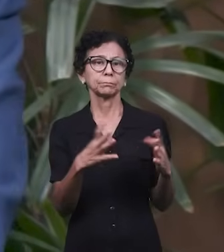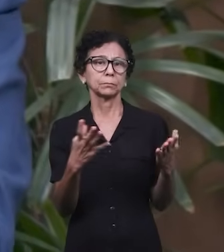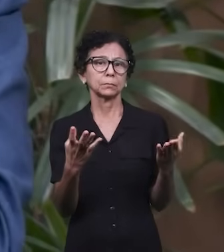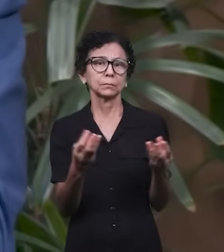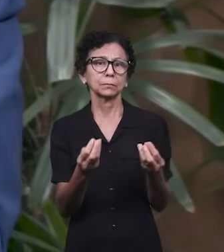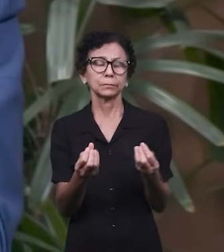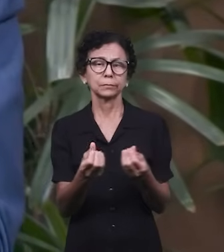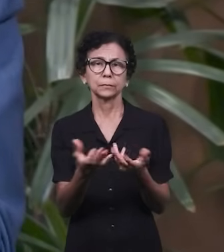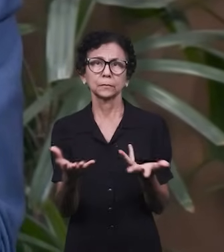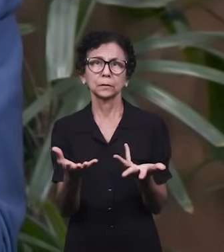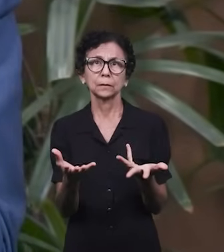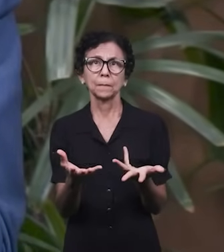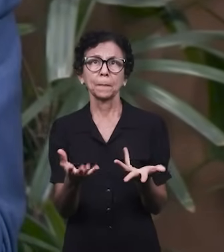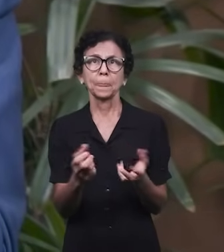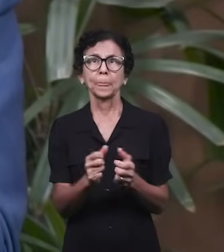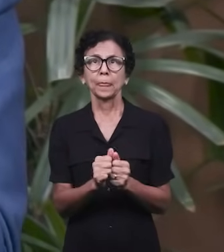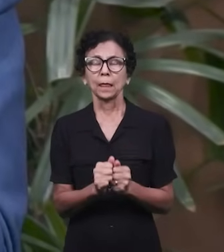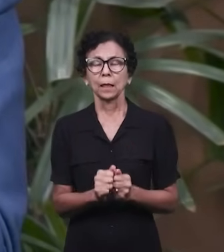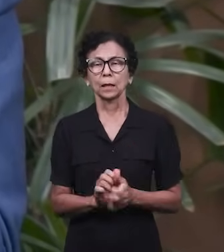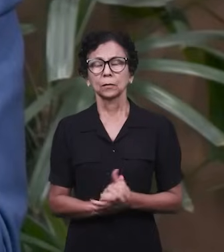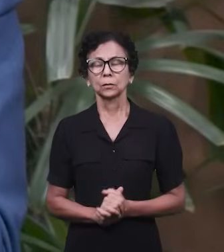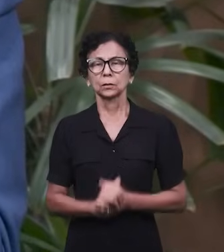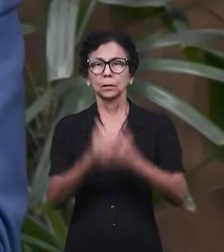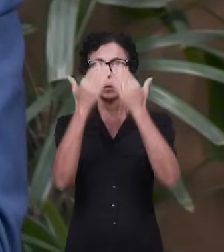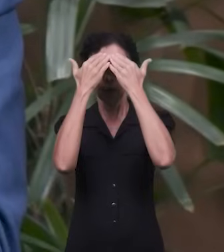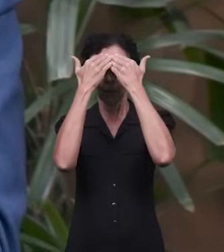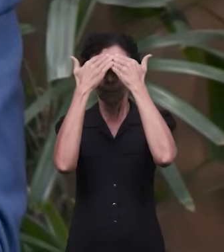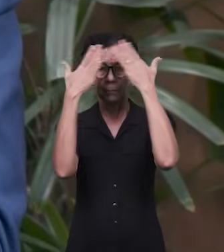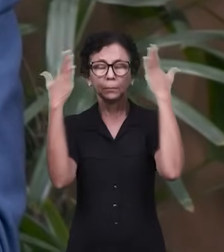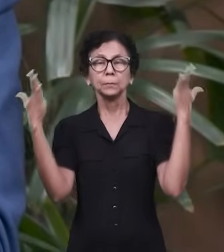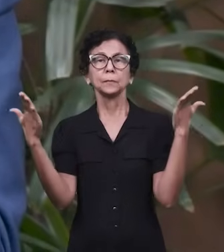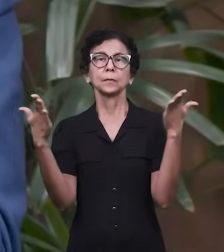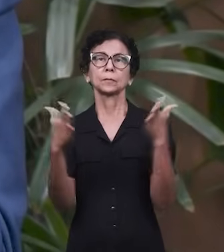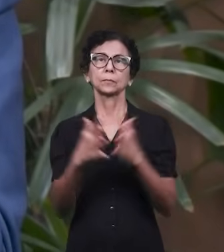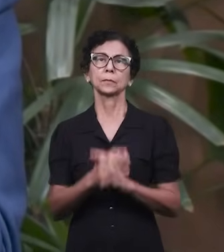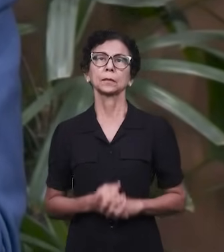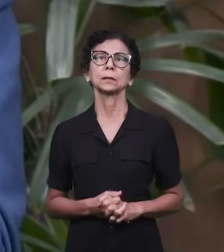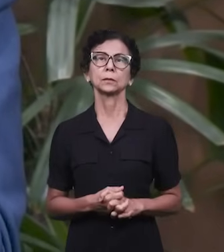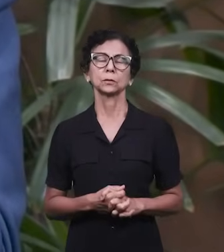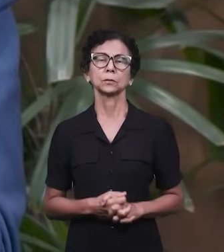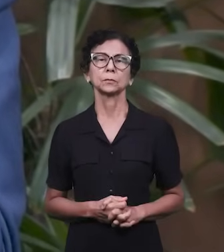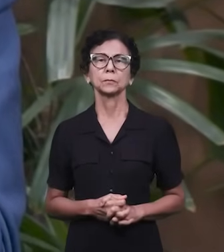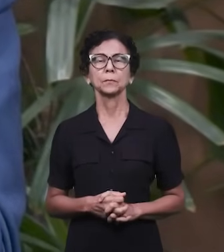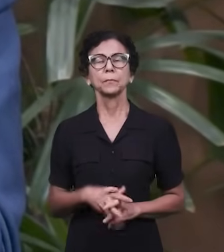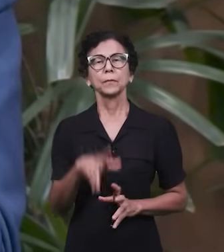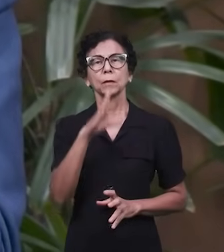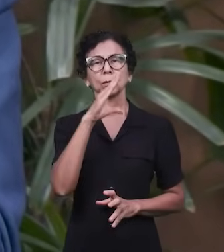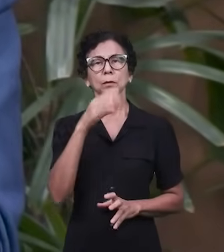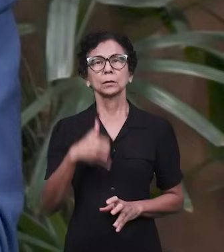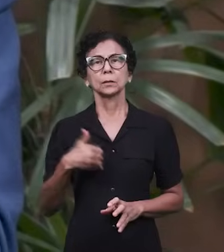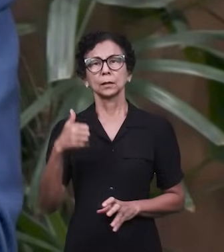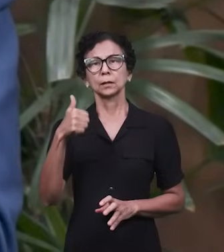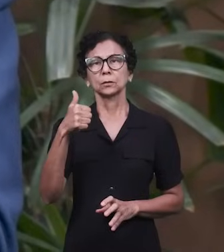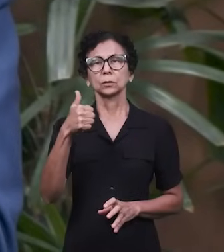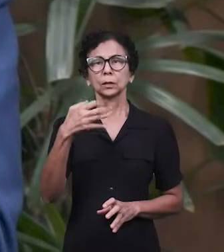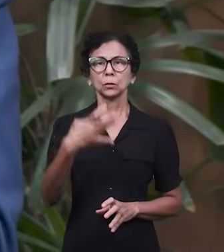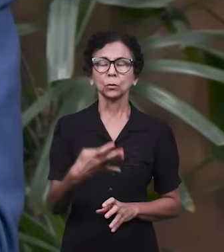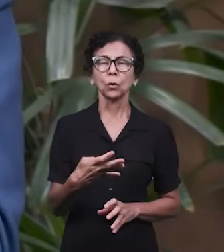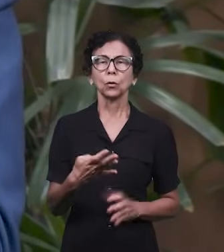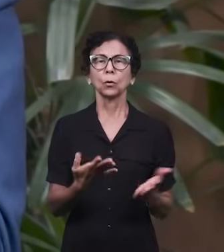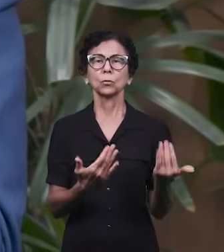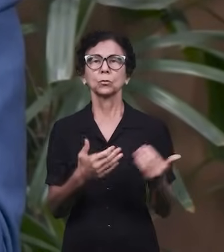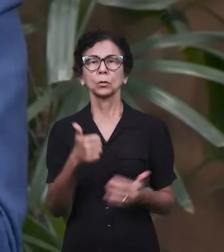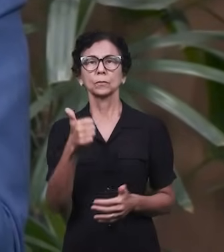nós temos que abrir a nossa mente. Então, um adolescente de 14, um jovem de 15, 16, 17, ele não pode ter